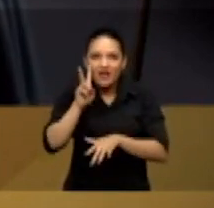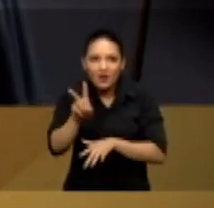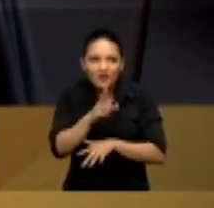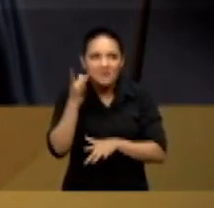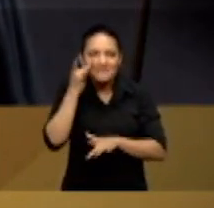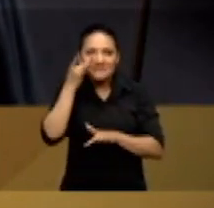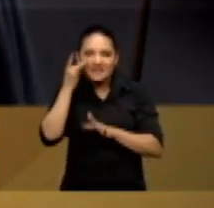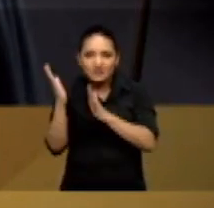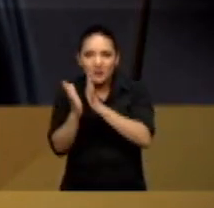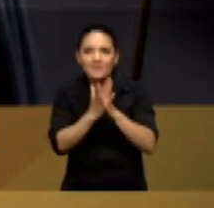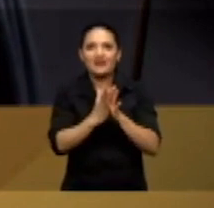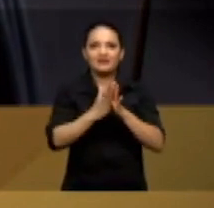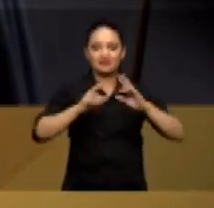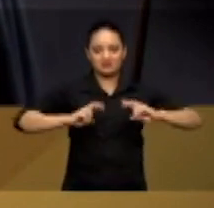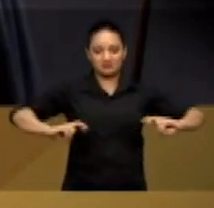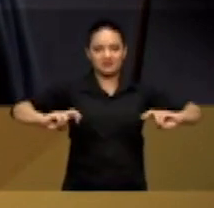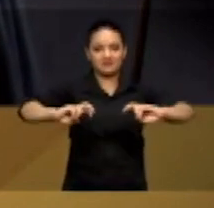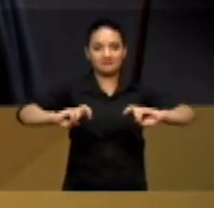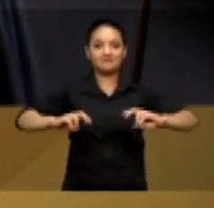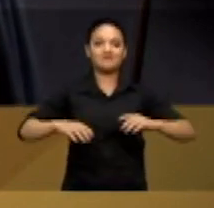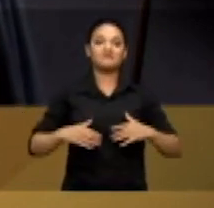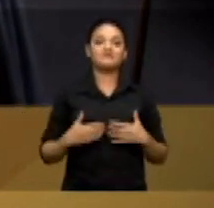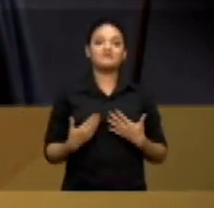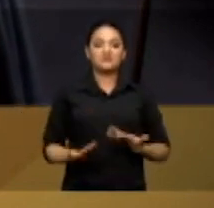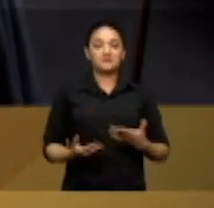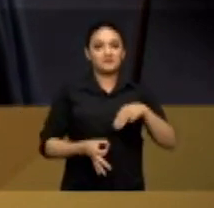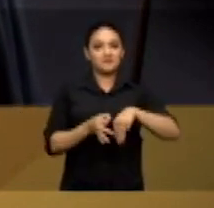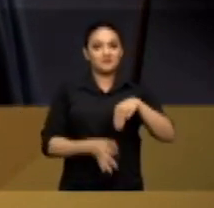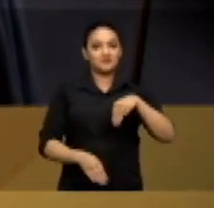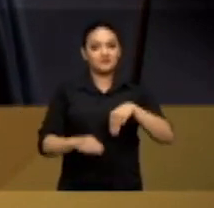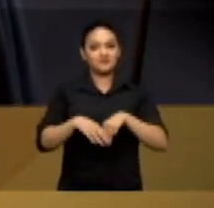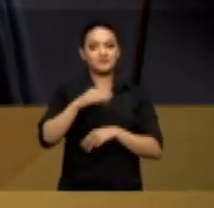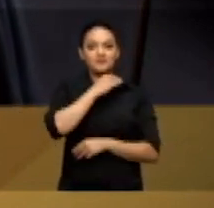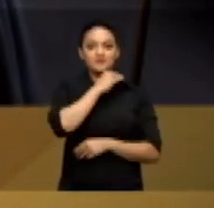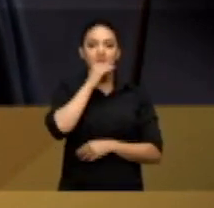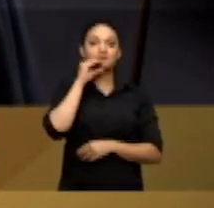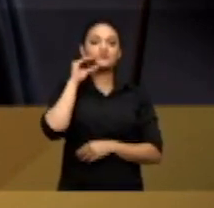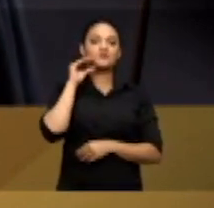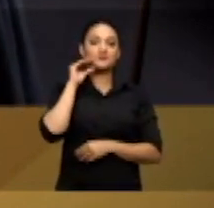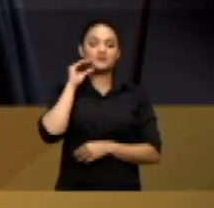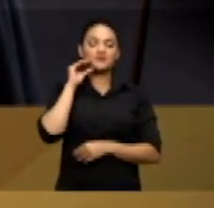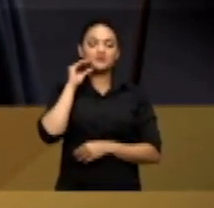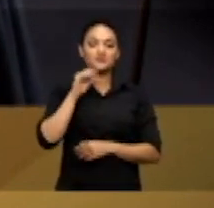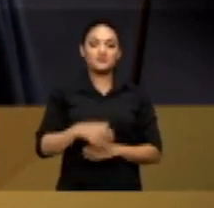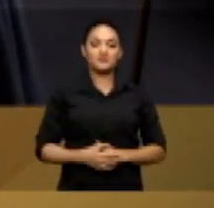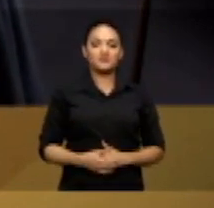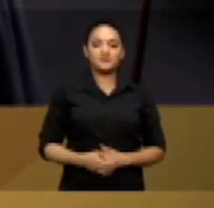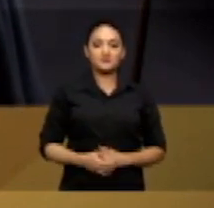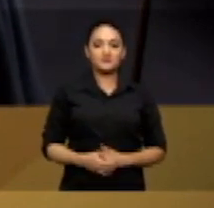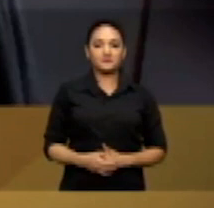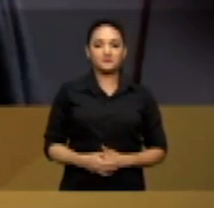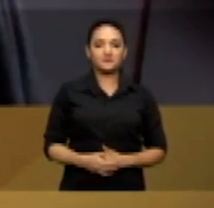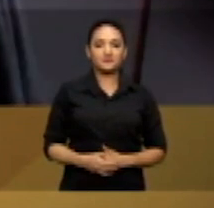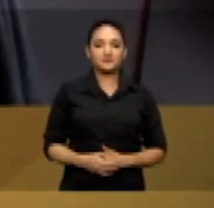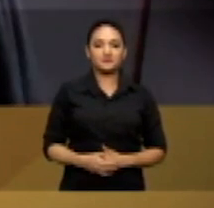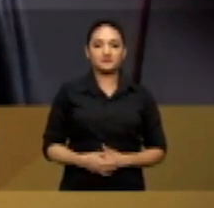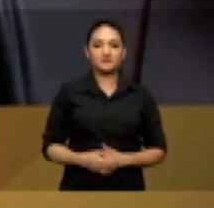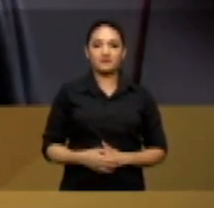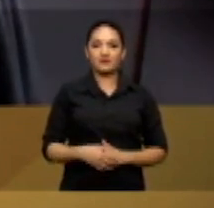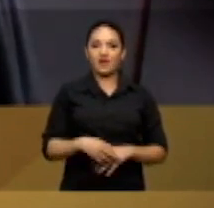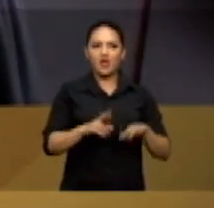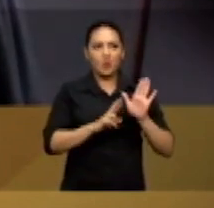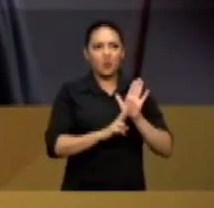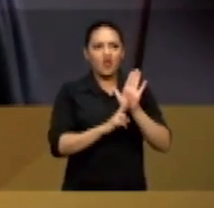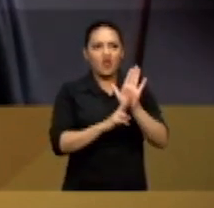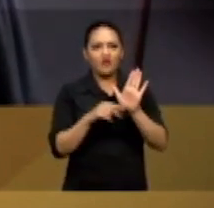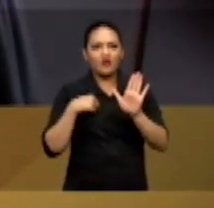conheci presencialmente. Vossa Excelência, ministro Celso de Mello, tornou-se referência desde o